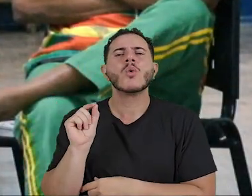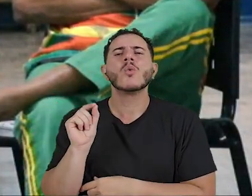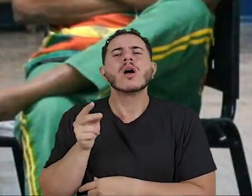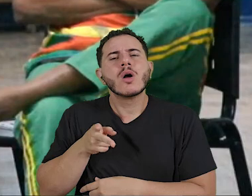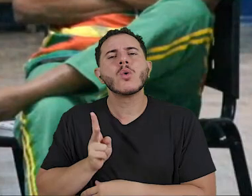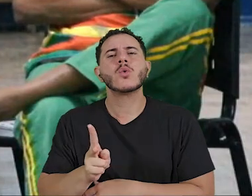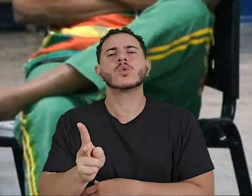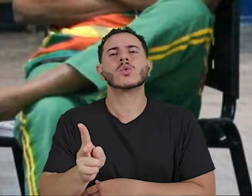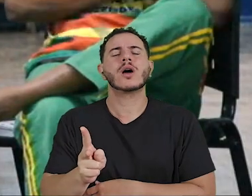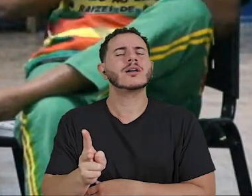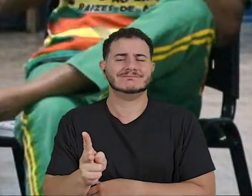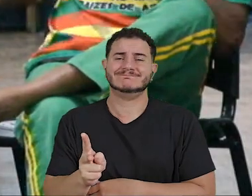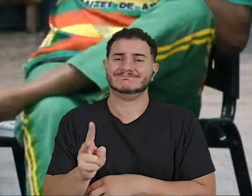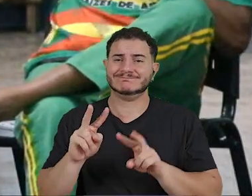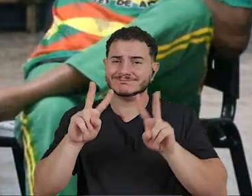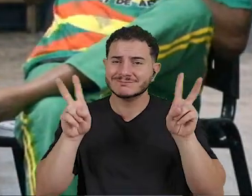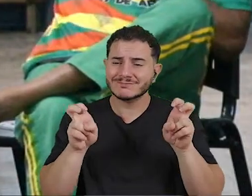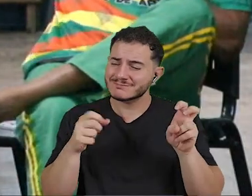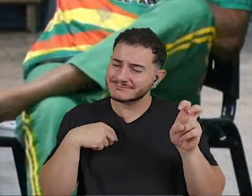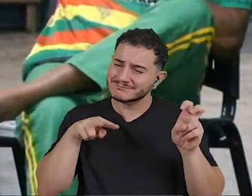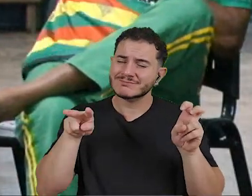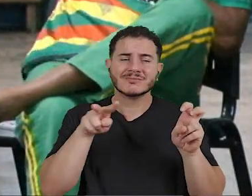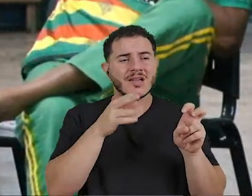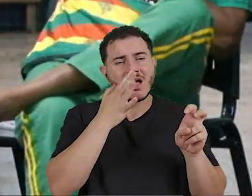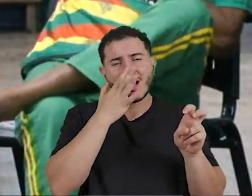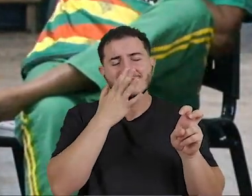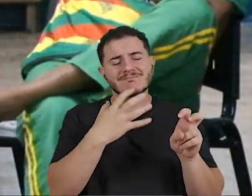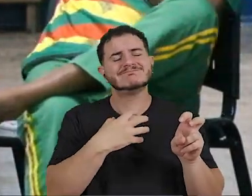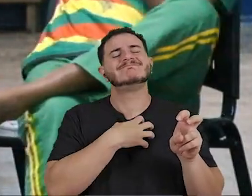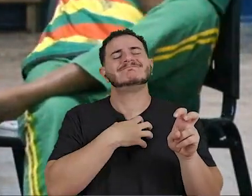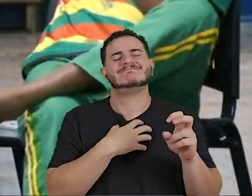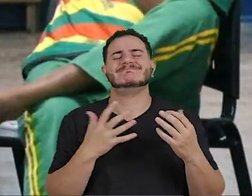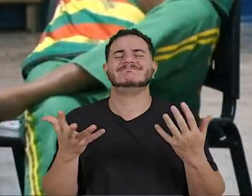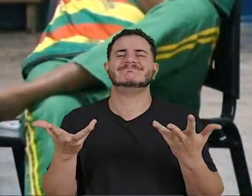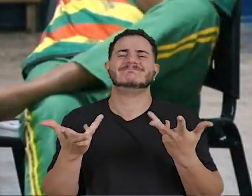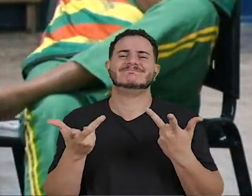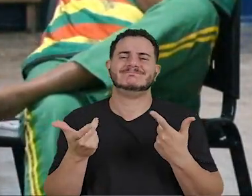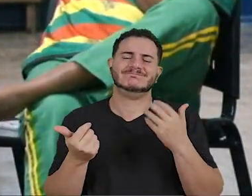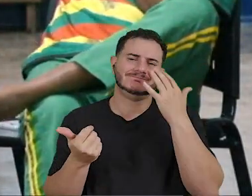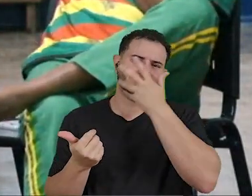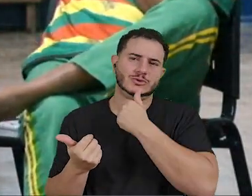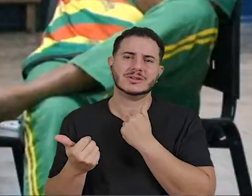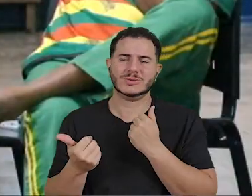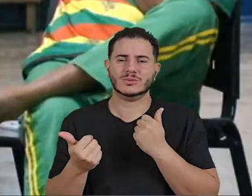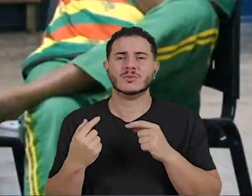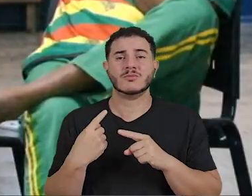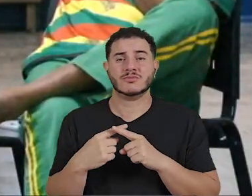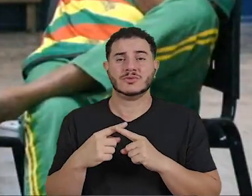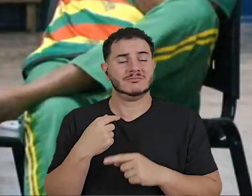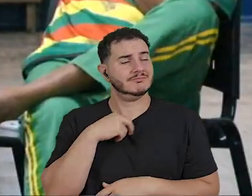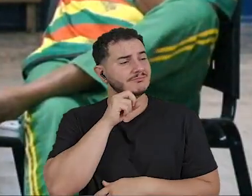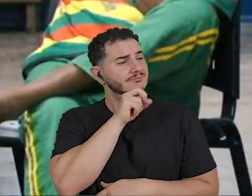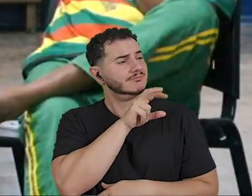né? Muito bonito. A gente muitas vezes escuta,